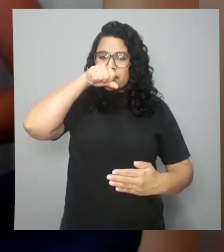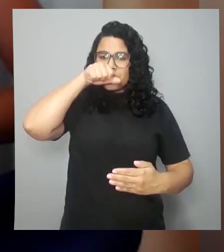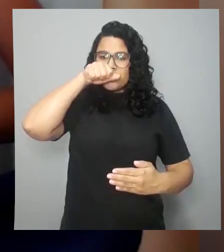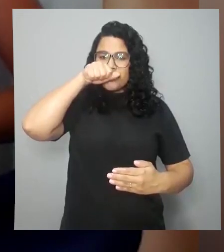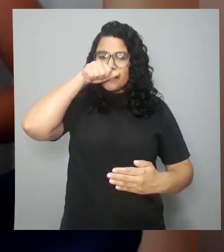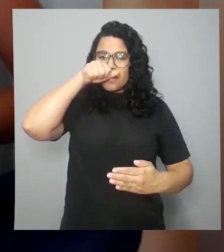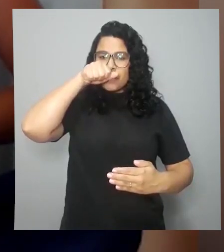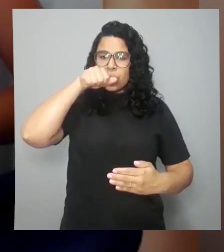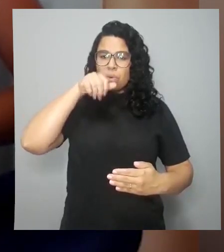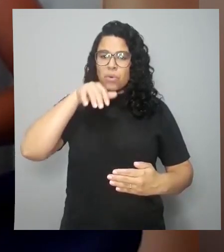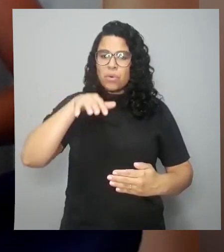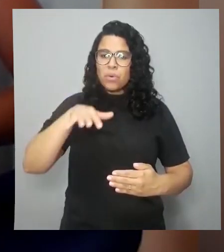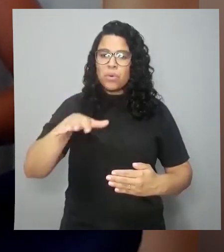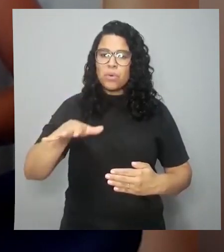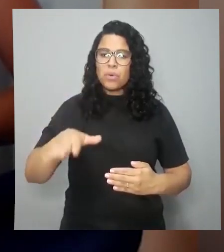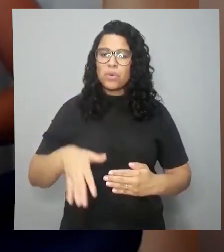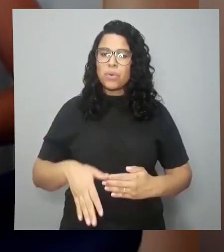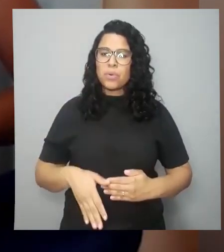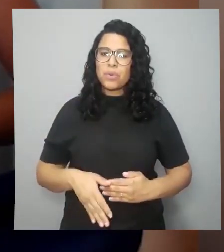Solta o barrigão.